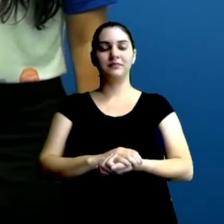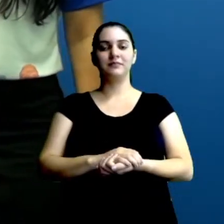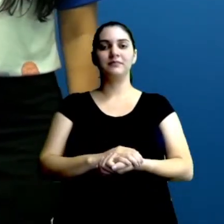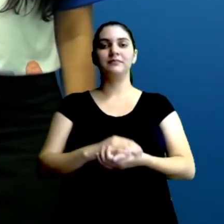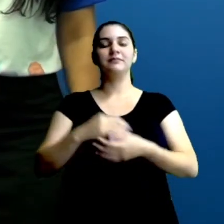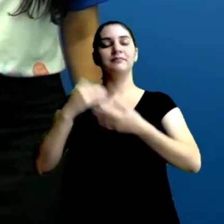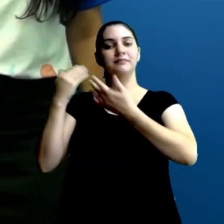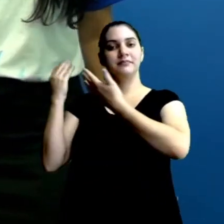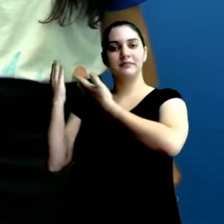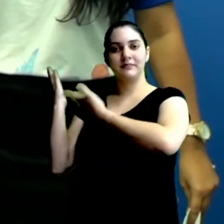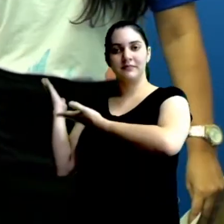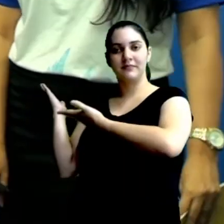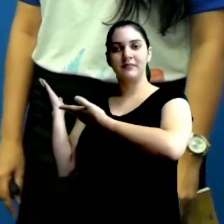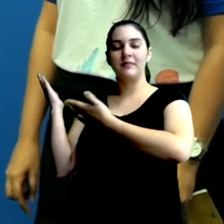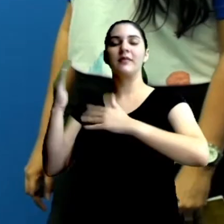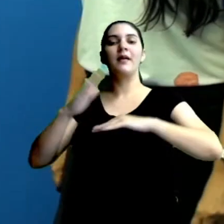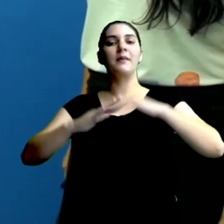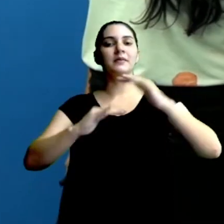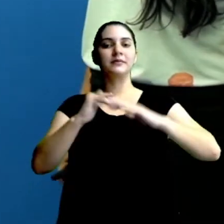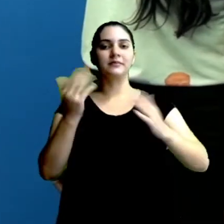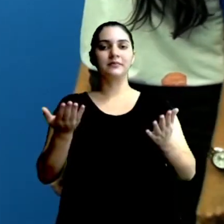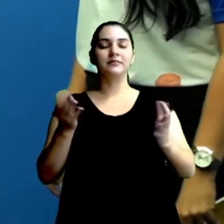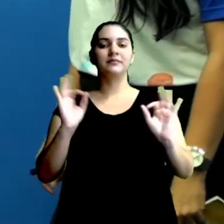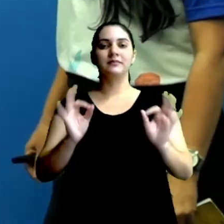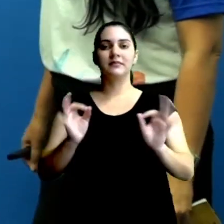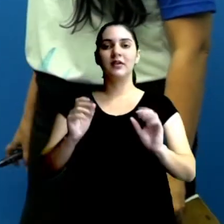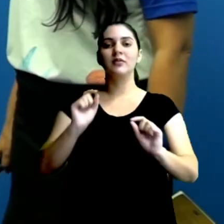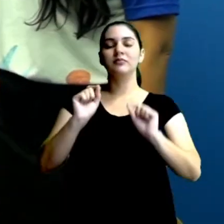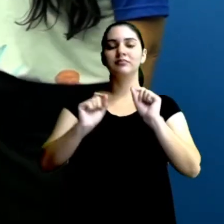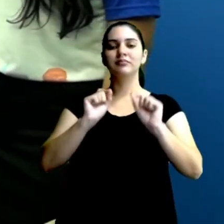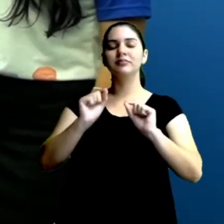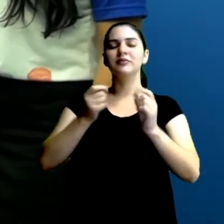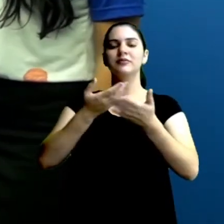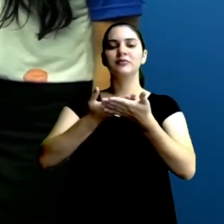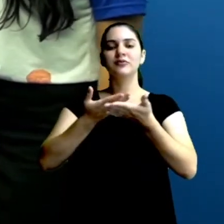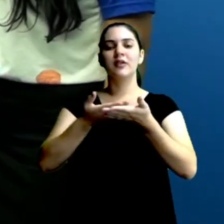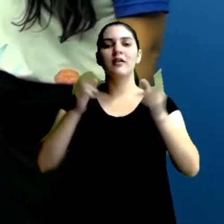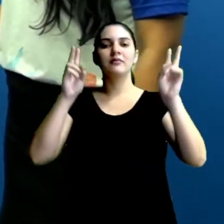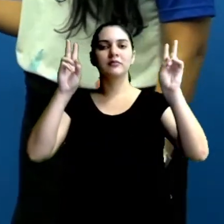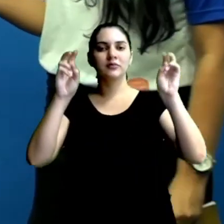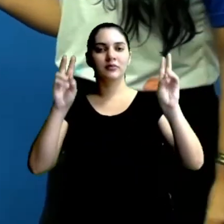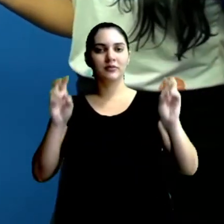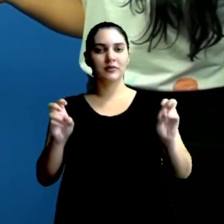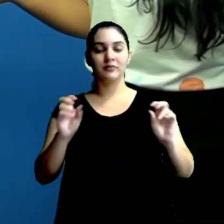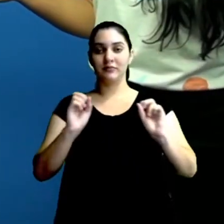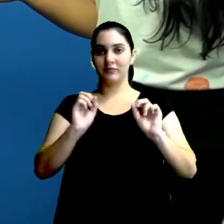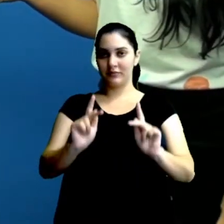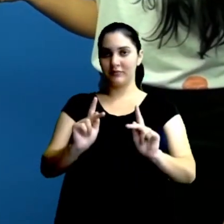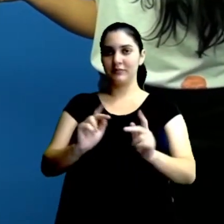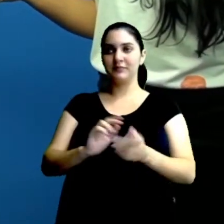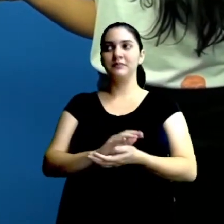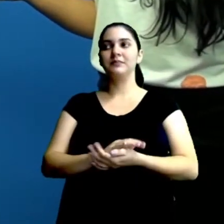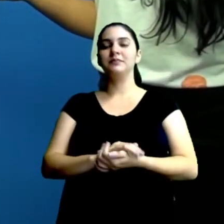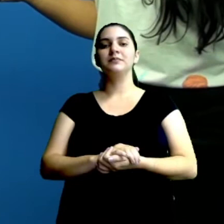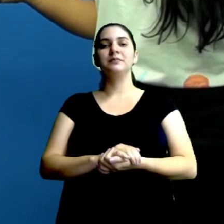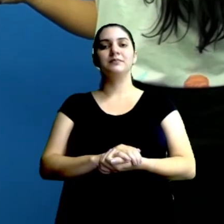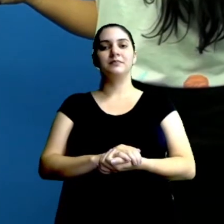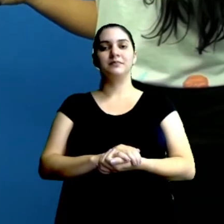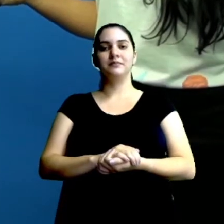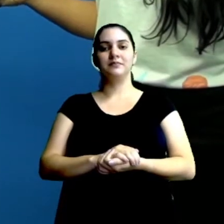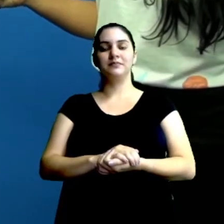Aqui está a habilidade, certo? Porque é relevante aí a gente estudar este conteúdo, tá bom?